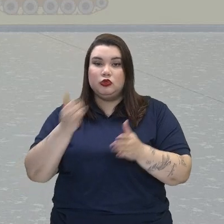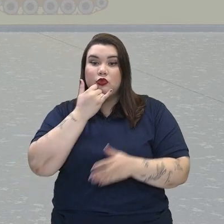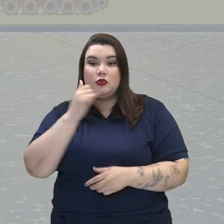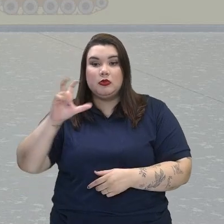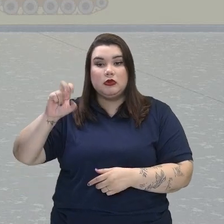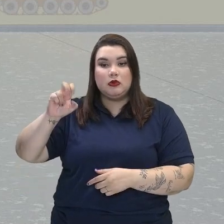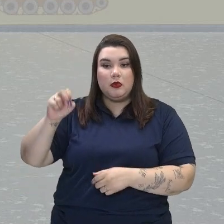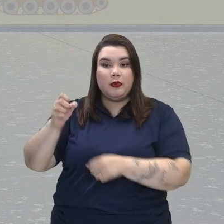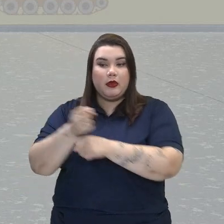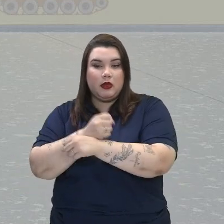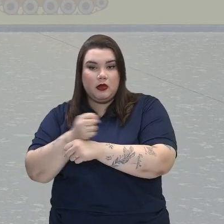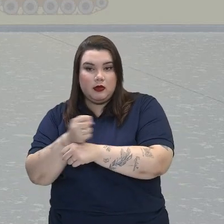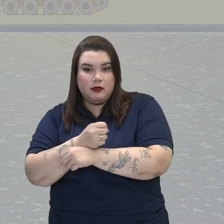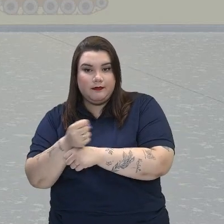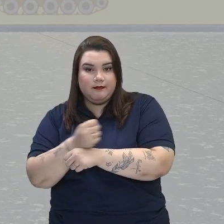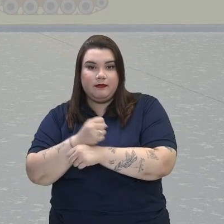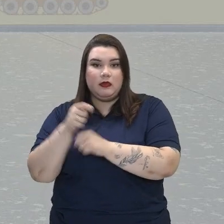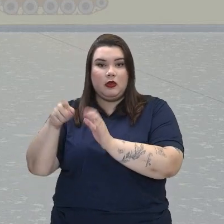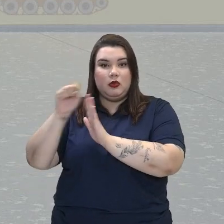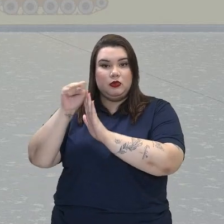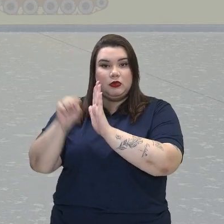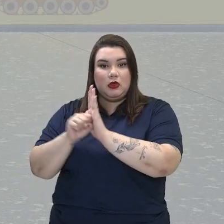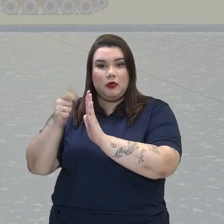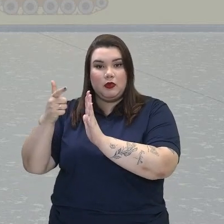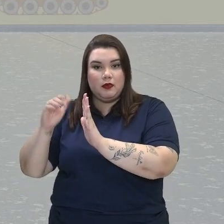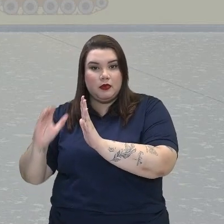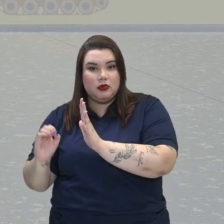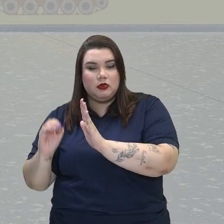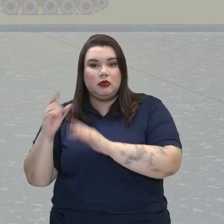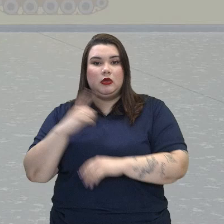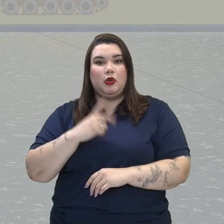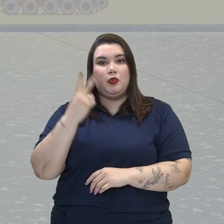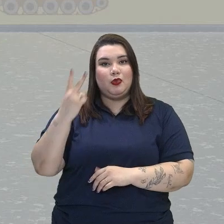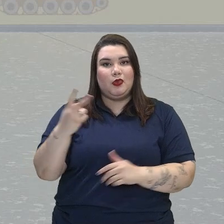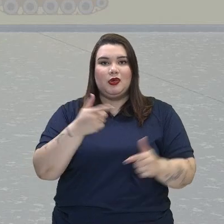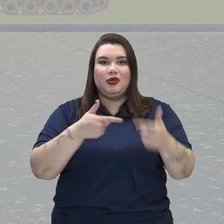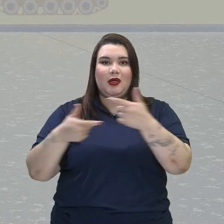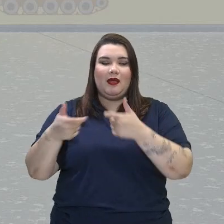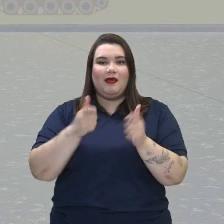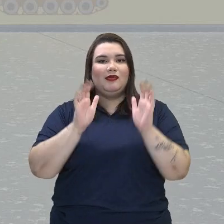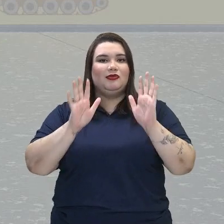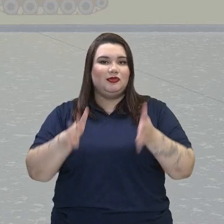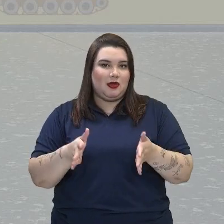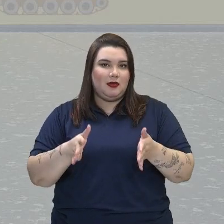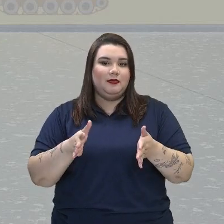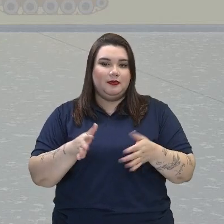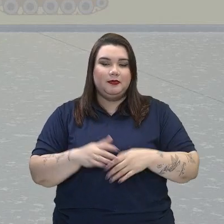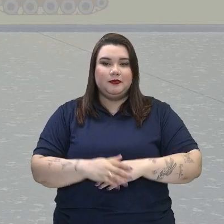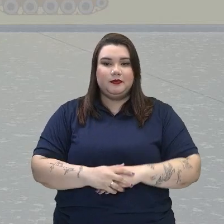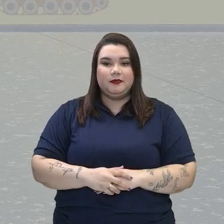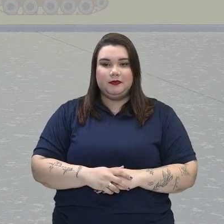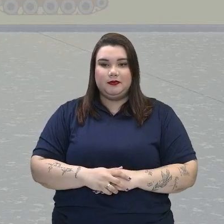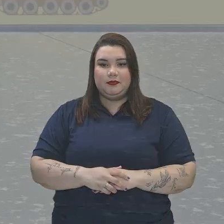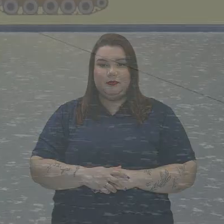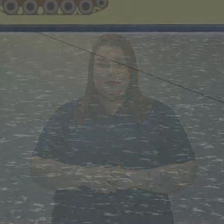anos, do século XX, por 2 grandes guerras. Então, a Europa estava com medo, o